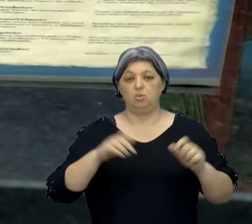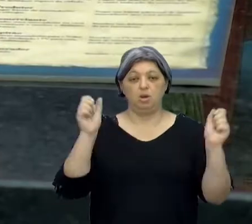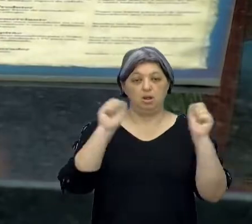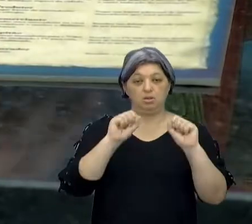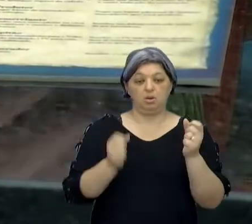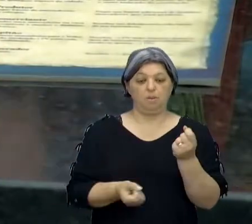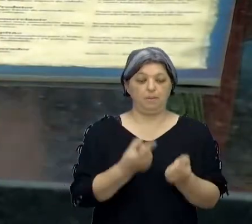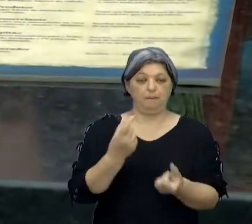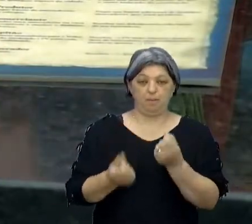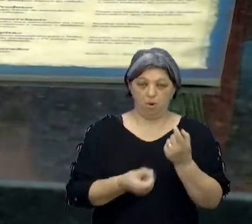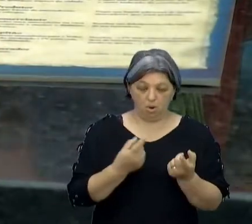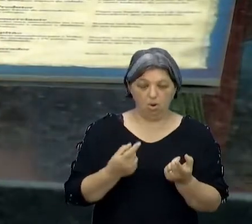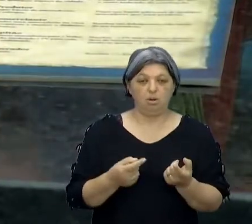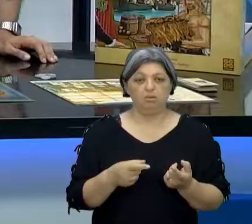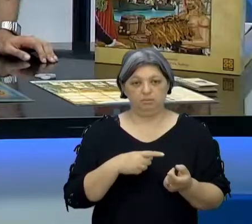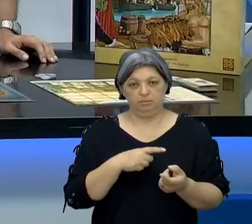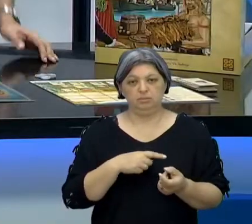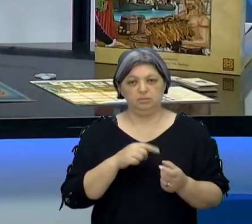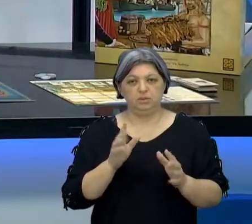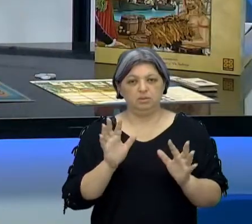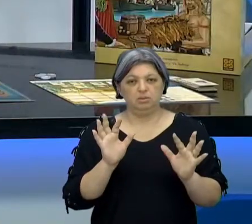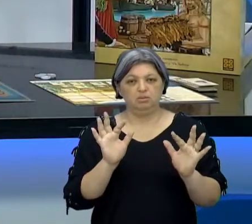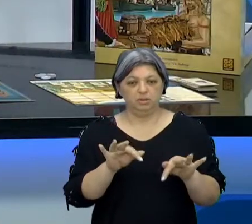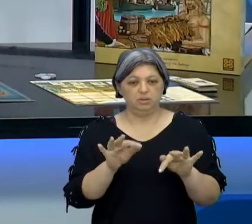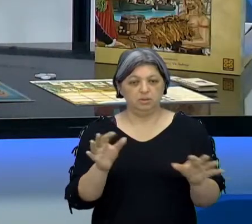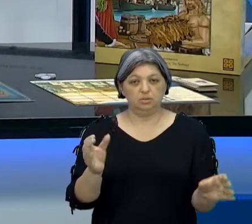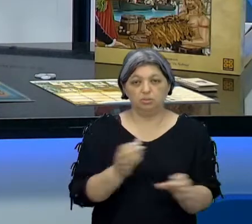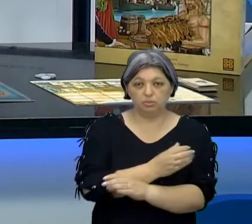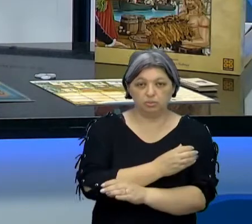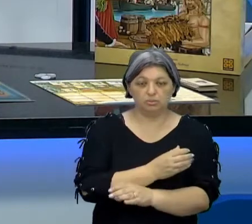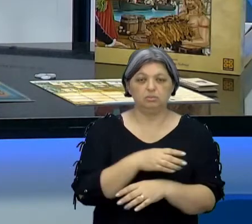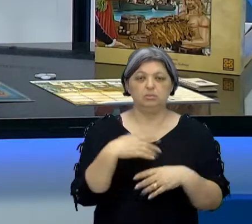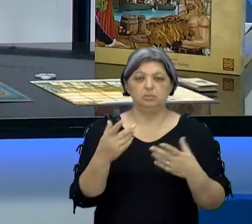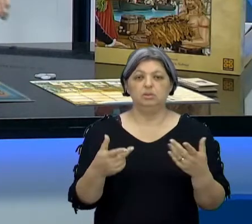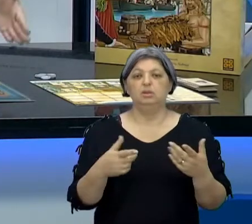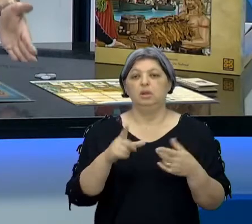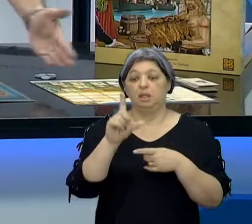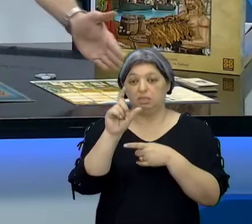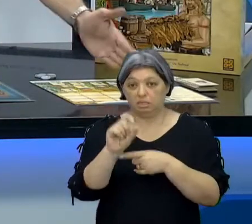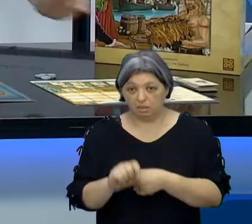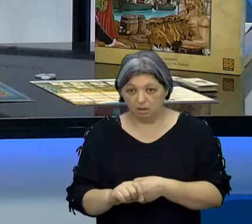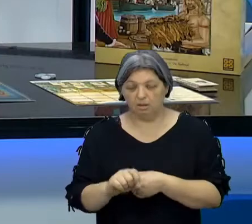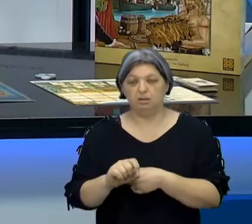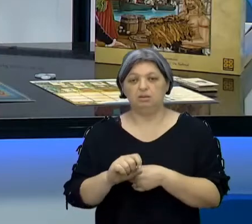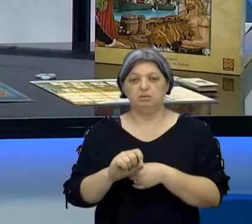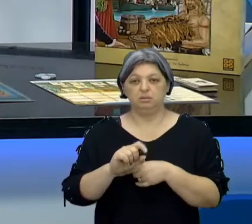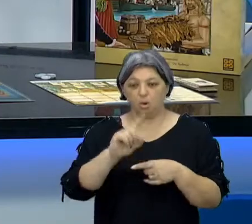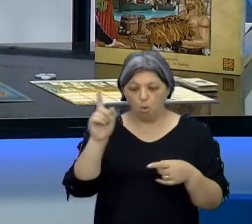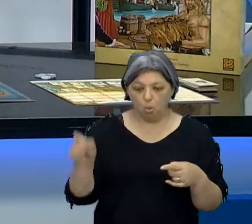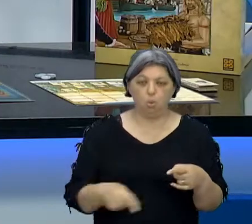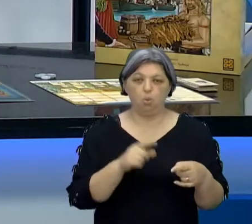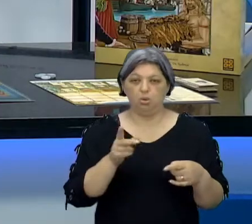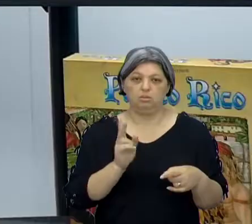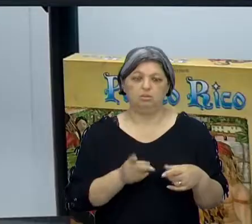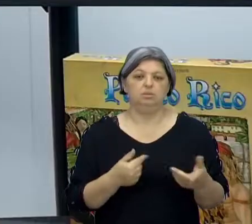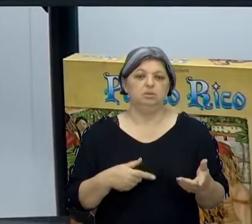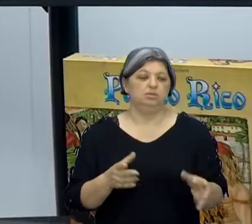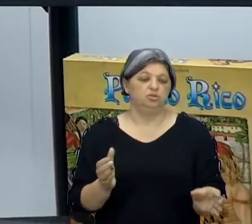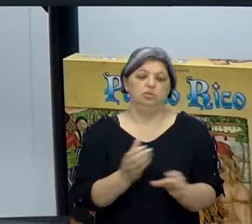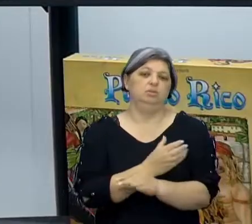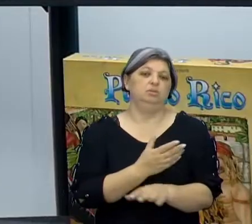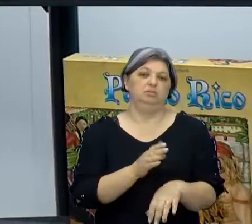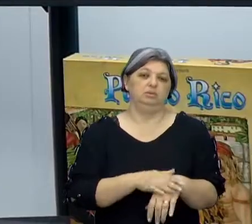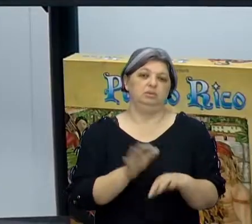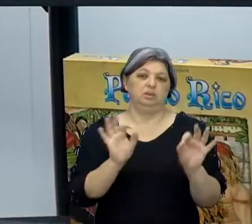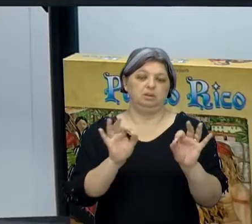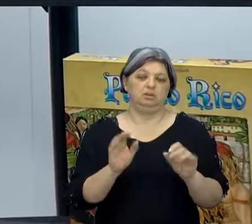eu plantei, e eu termino e completo tudo. Só que aí o jogo continua por mais 10 rodadas e eu completei tudo e não tenho mais o que fazer. Então é